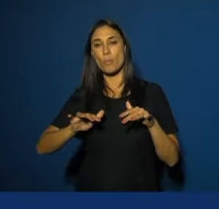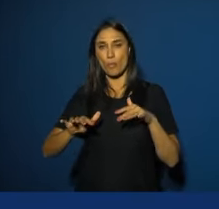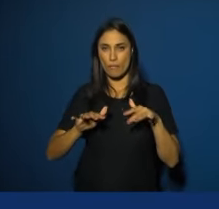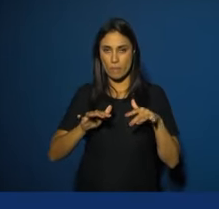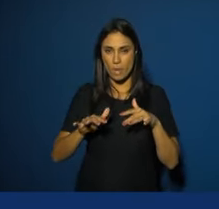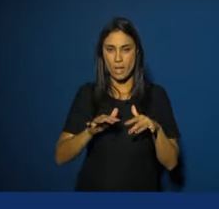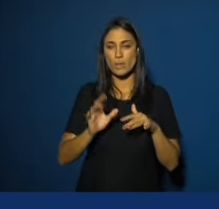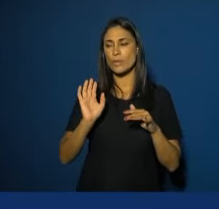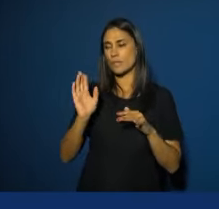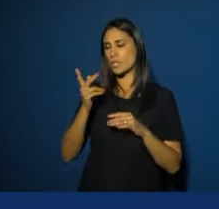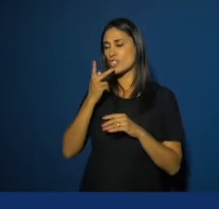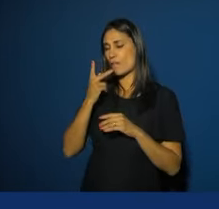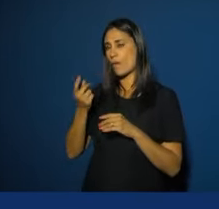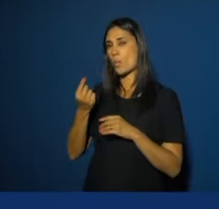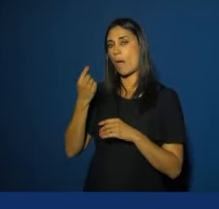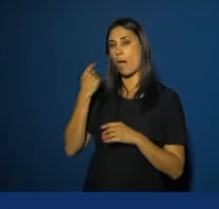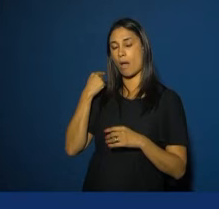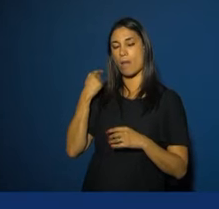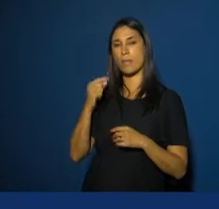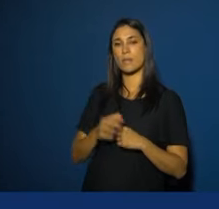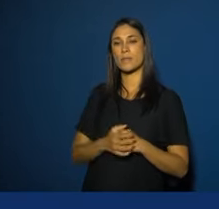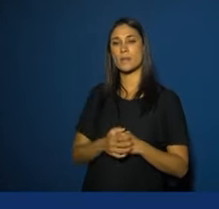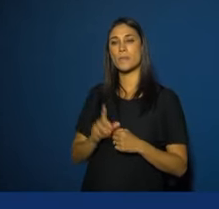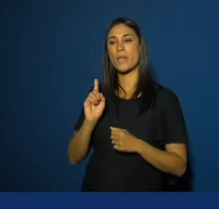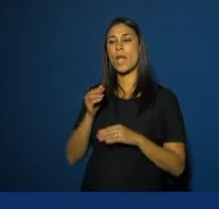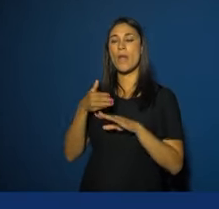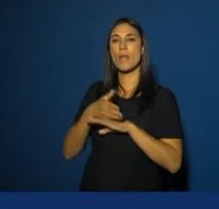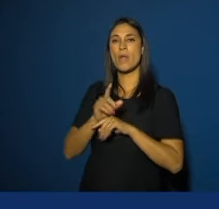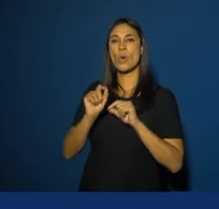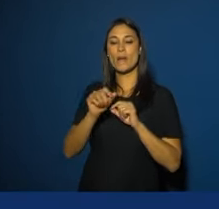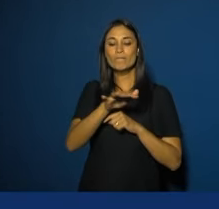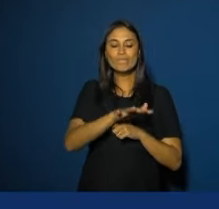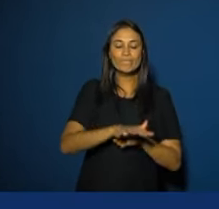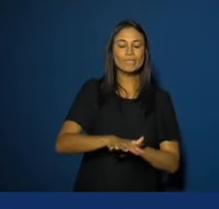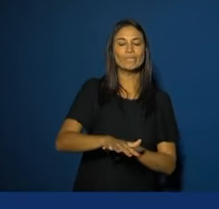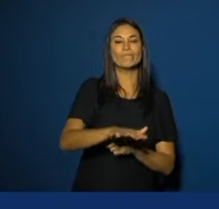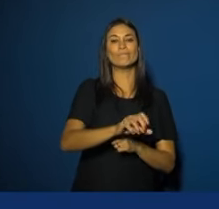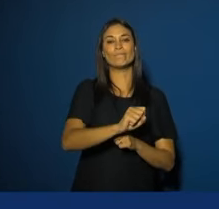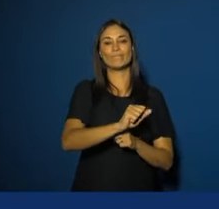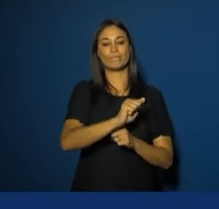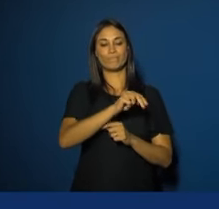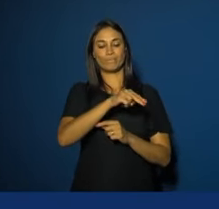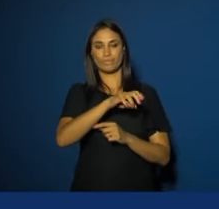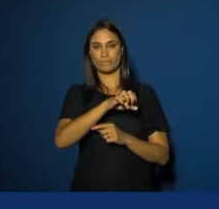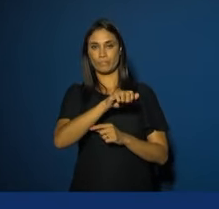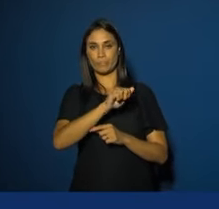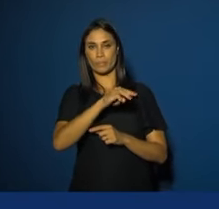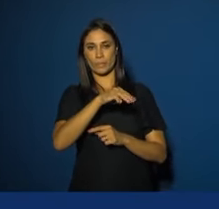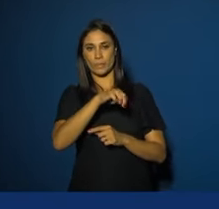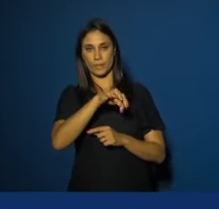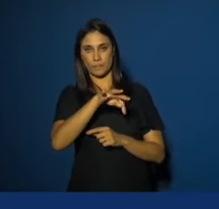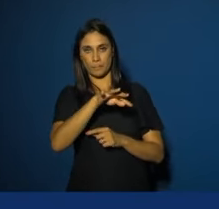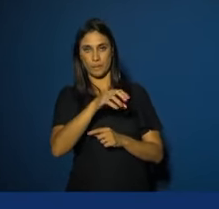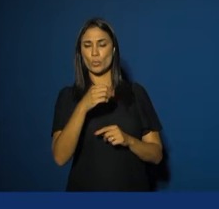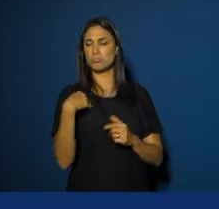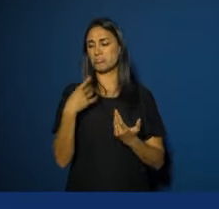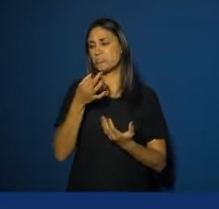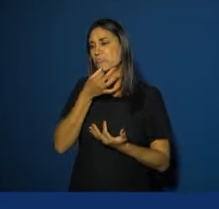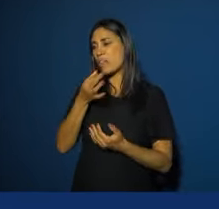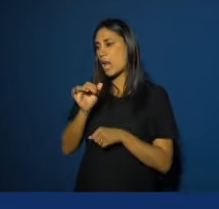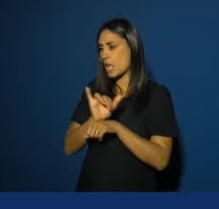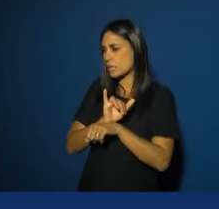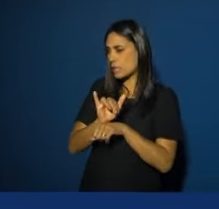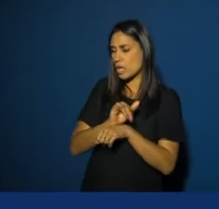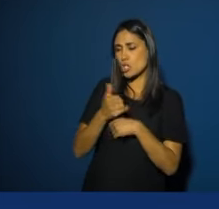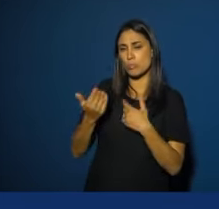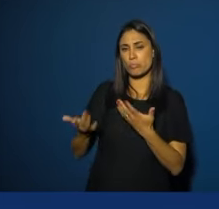já mencionou anteriormente, a entrada no setor de saneamento. Se puder comentar um pouco a estratégia da